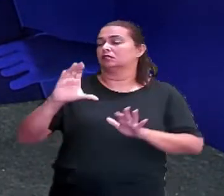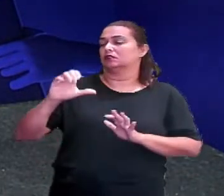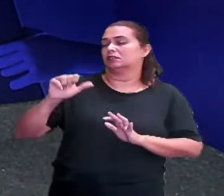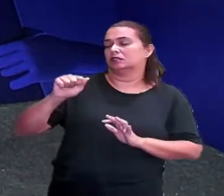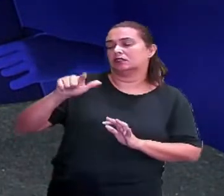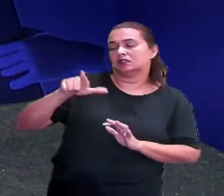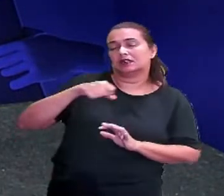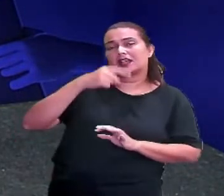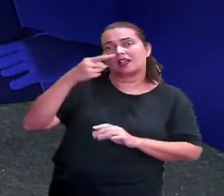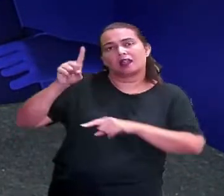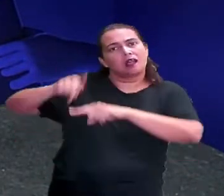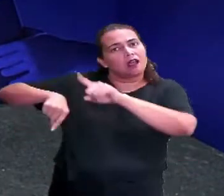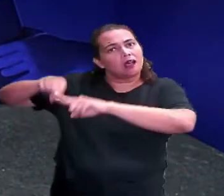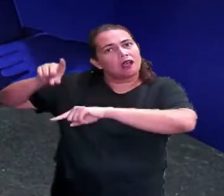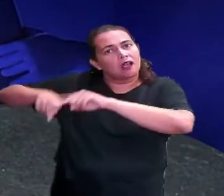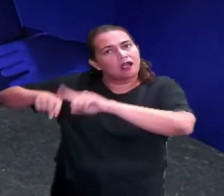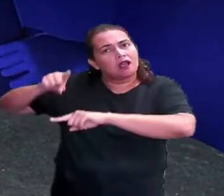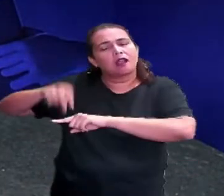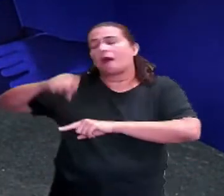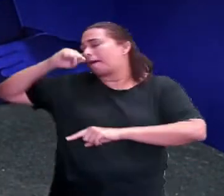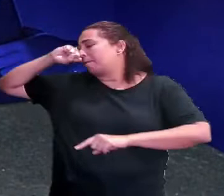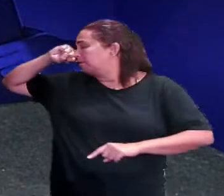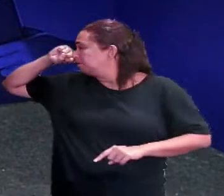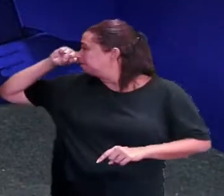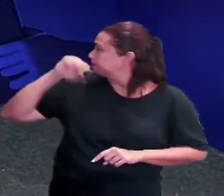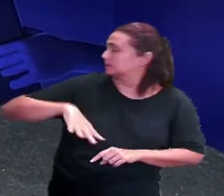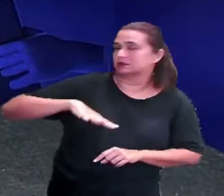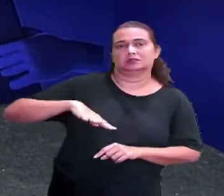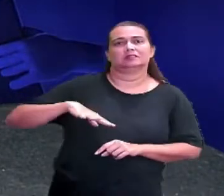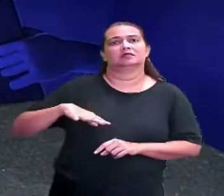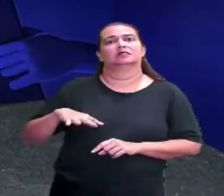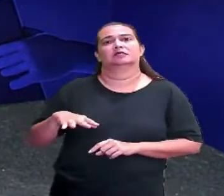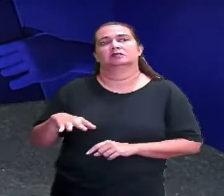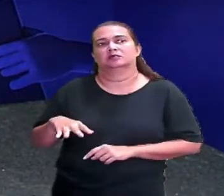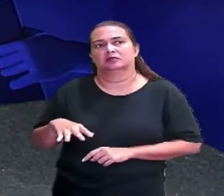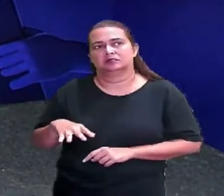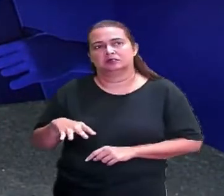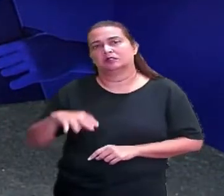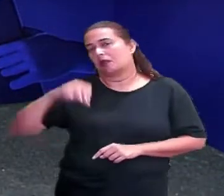rude, grosseiro, por extensão de sentido, né,